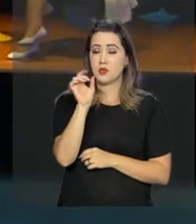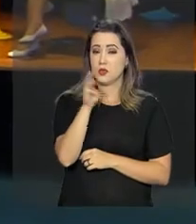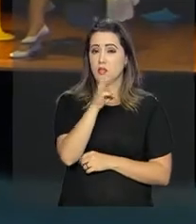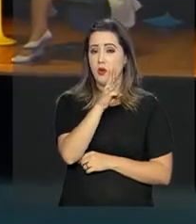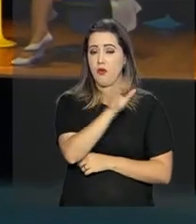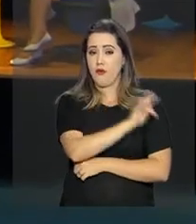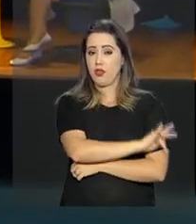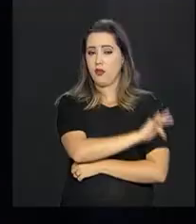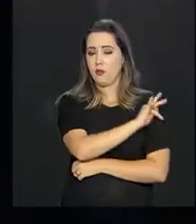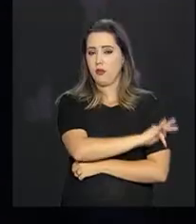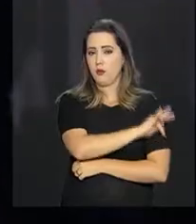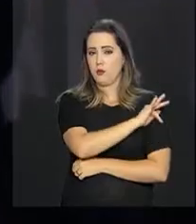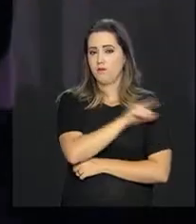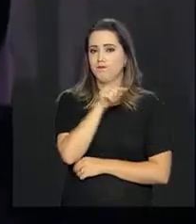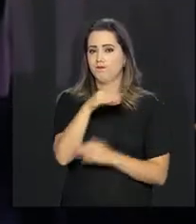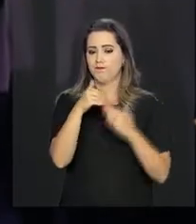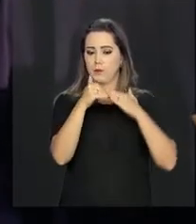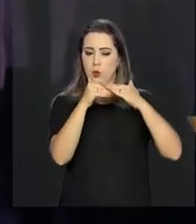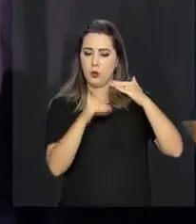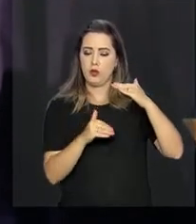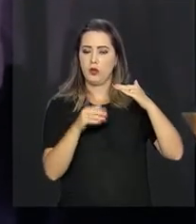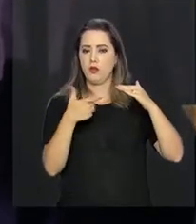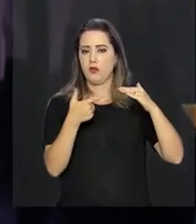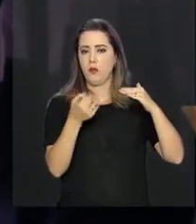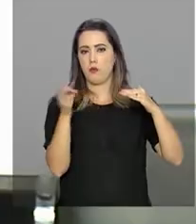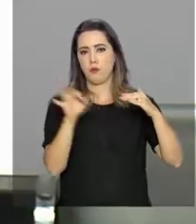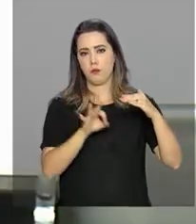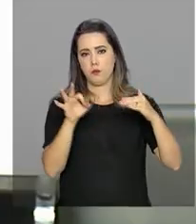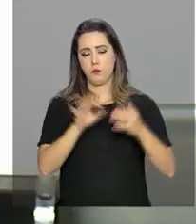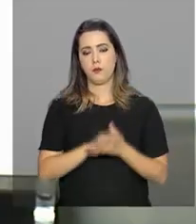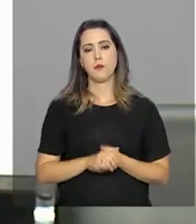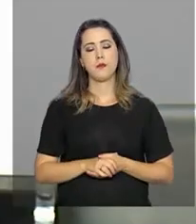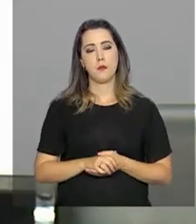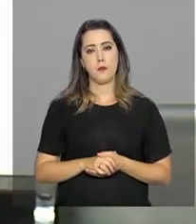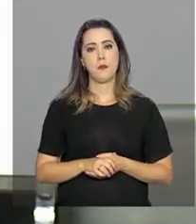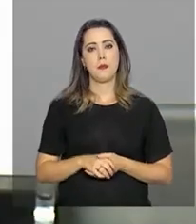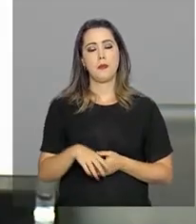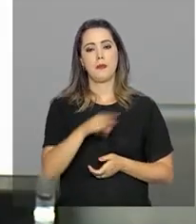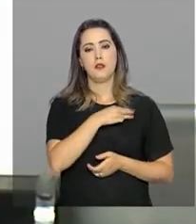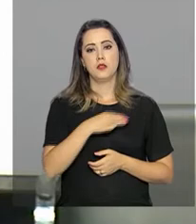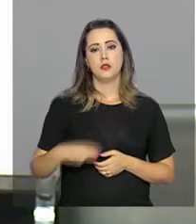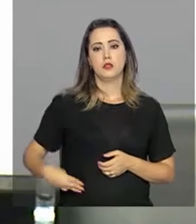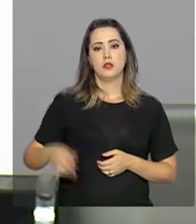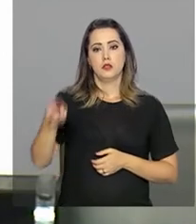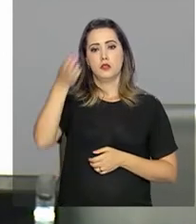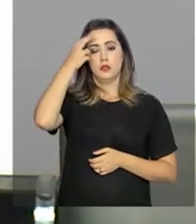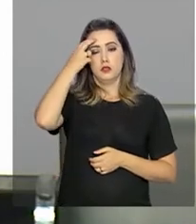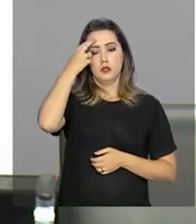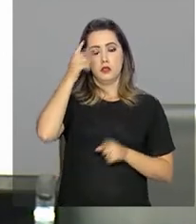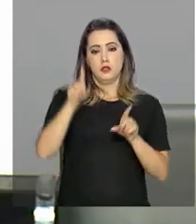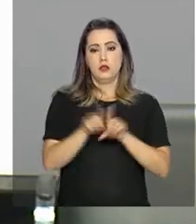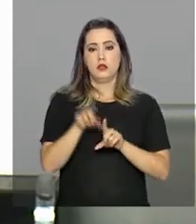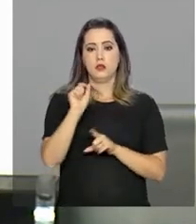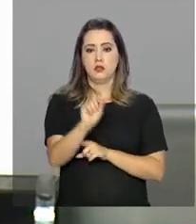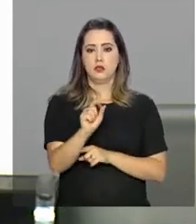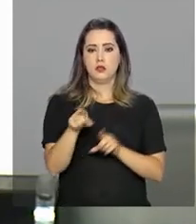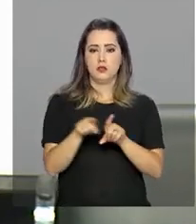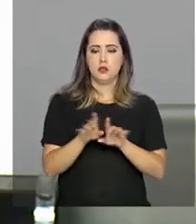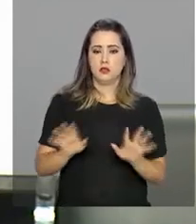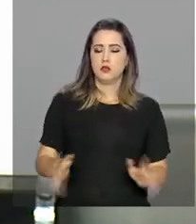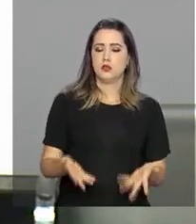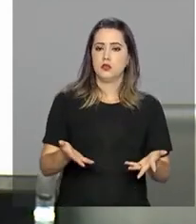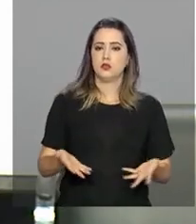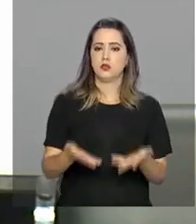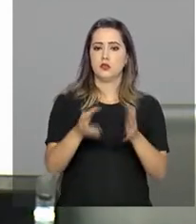nível fundamental, esse índice cai para 20%. Para o ministro da Cultura, é preciso estimular o interesse